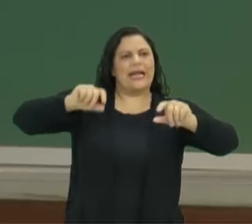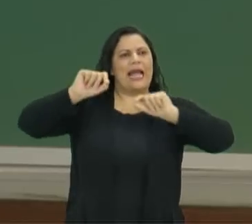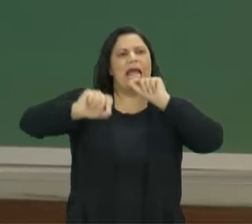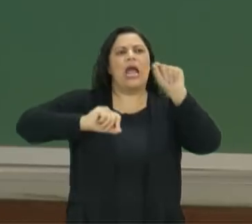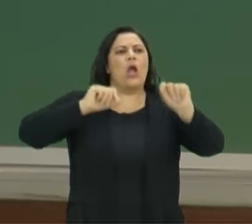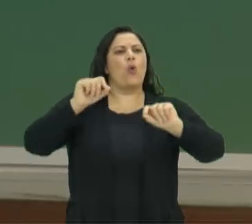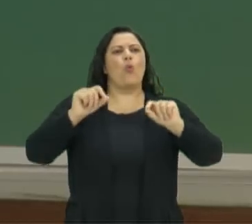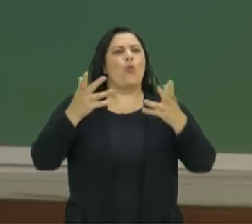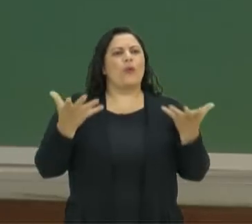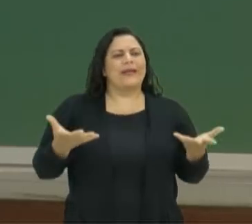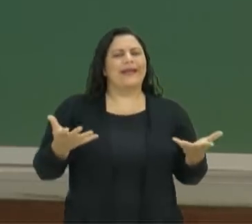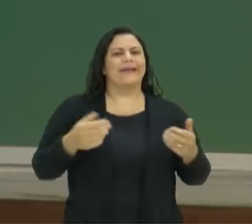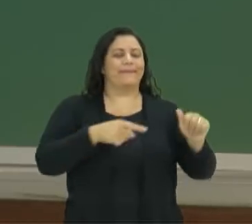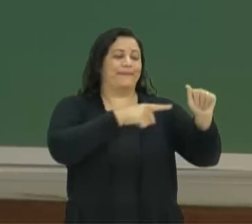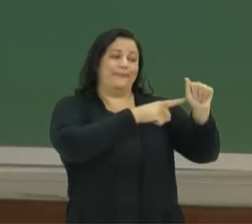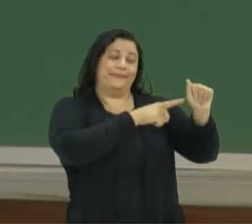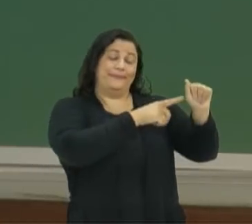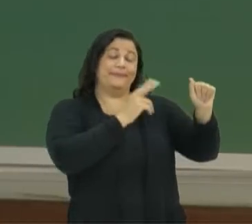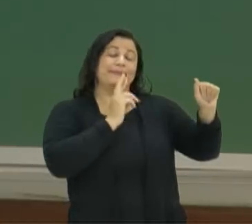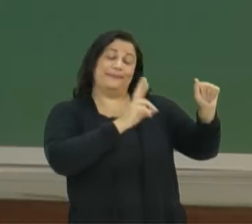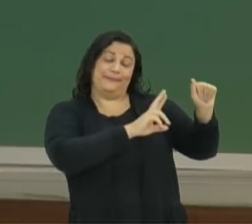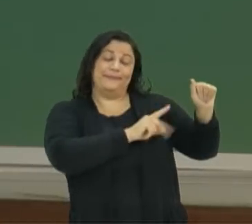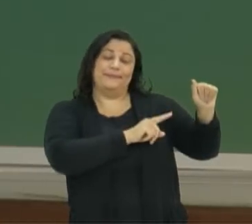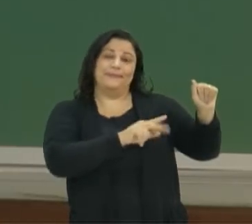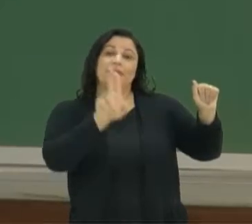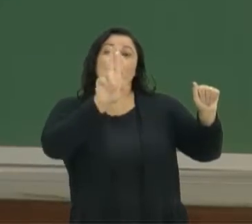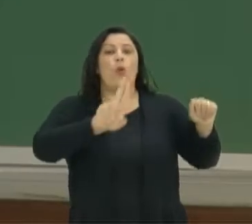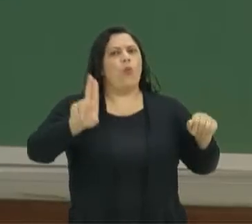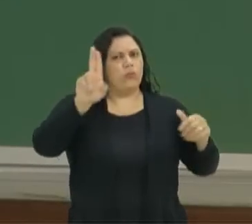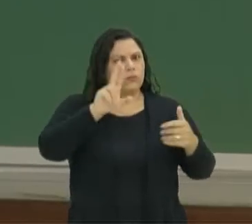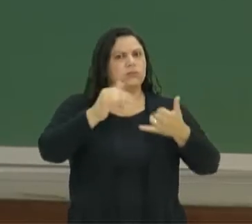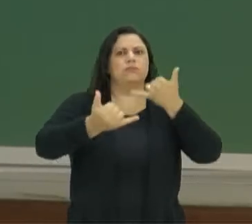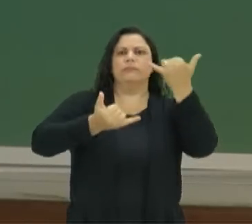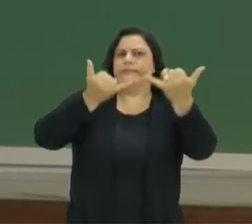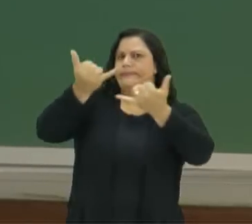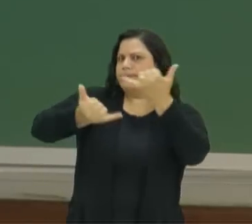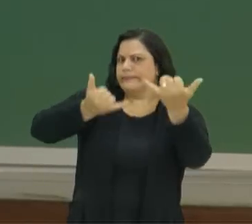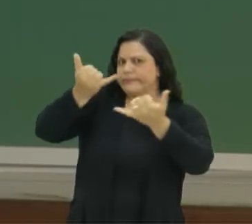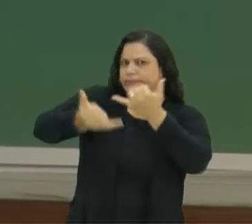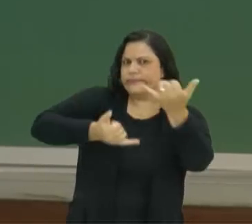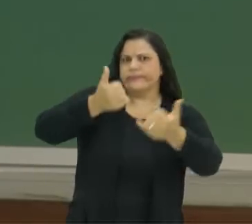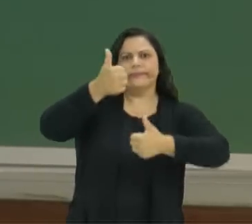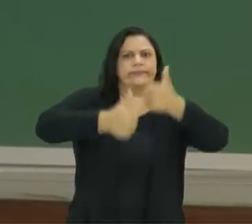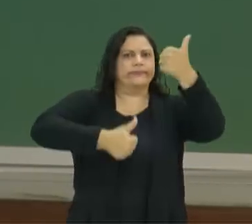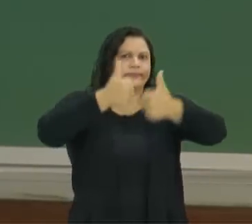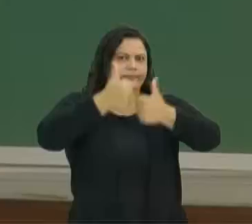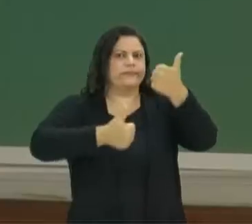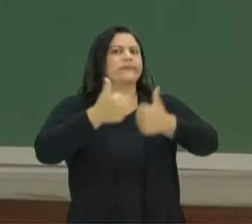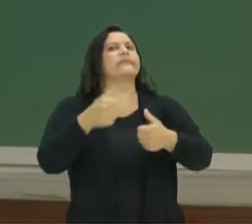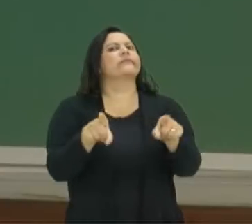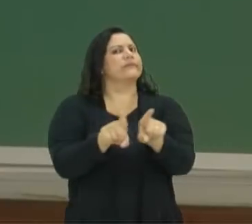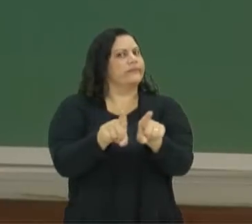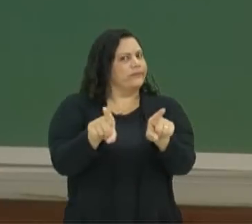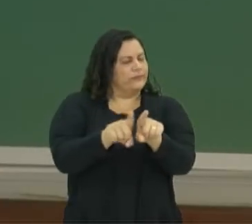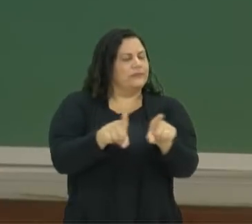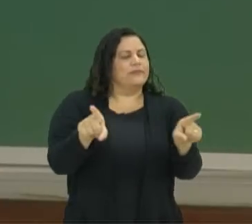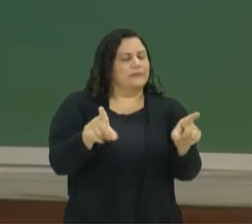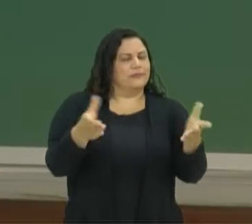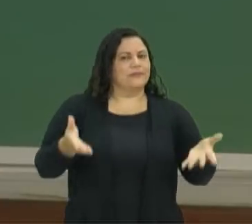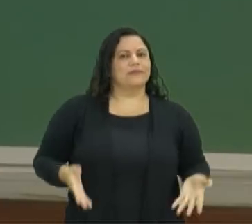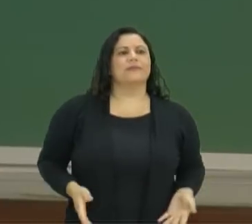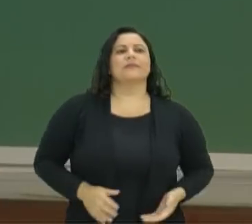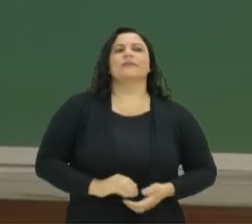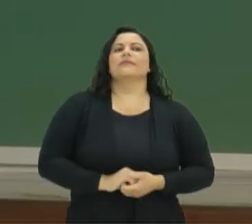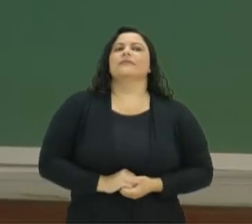simultânea pode ser útil, recreativa e competitiva, né? A gente viu bastante